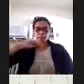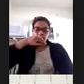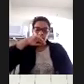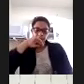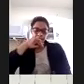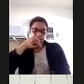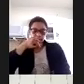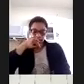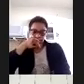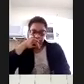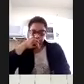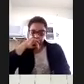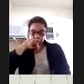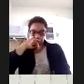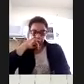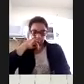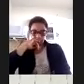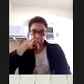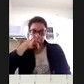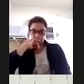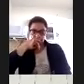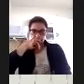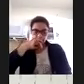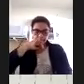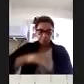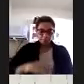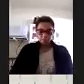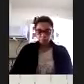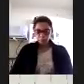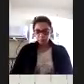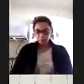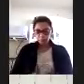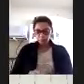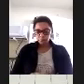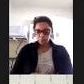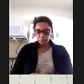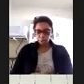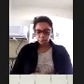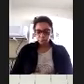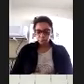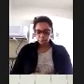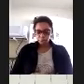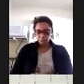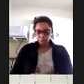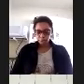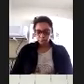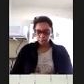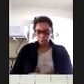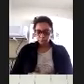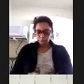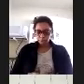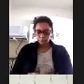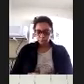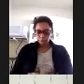Deixar luzes acesas. O que mais? As escadas devem ter